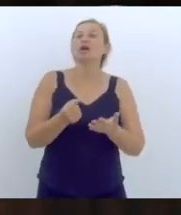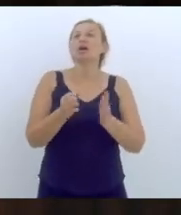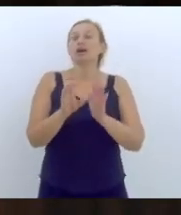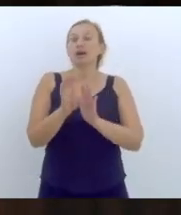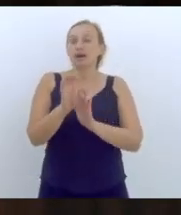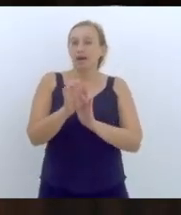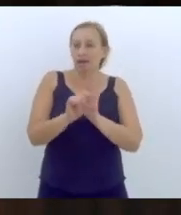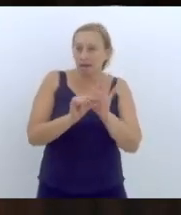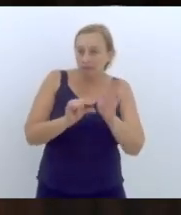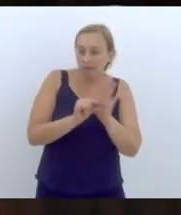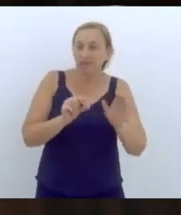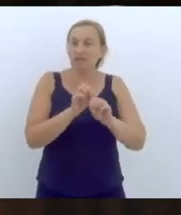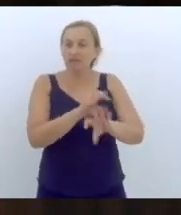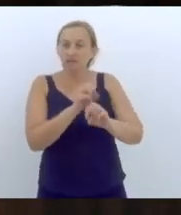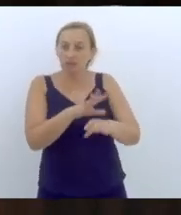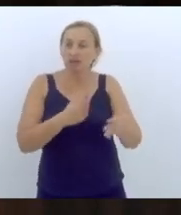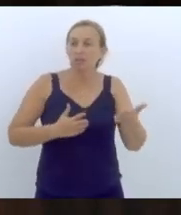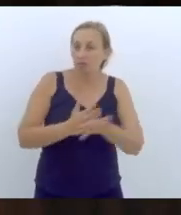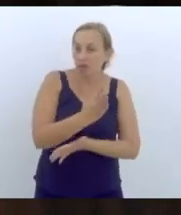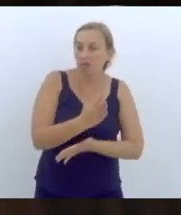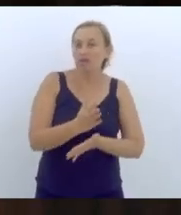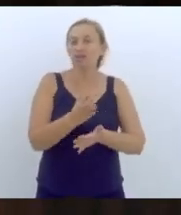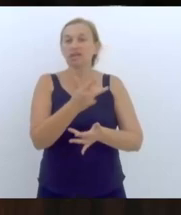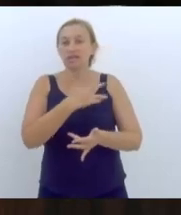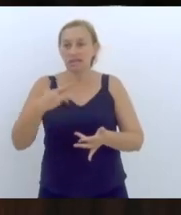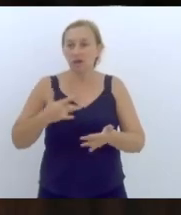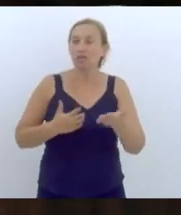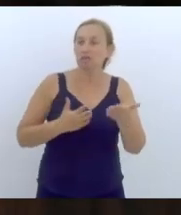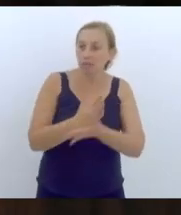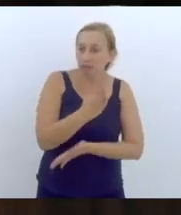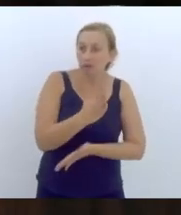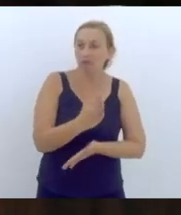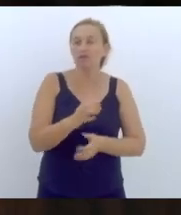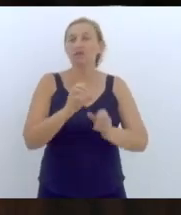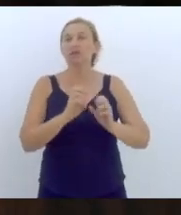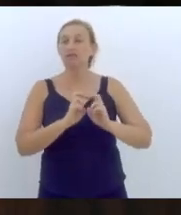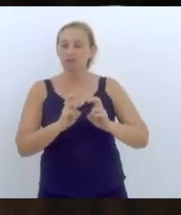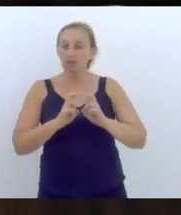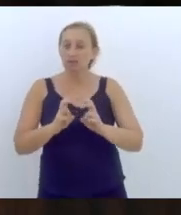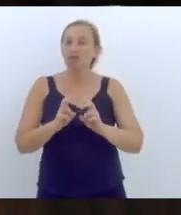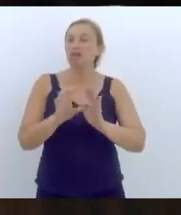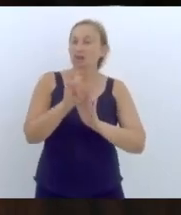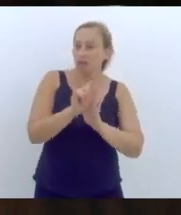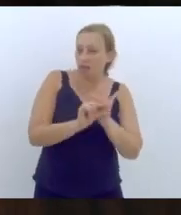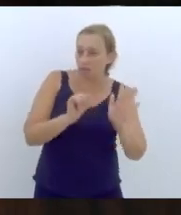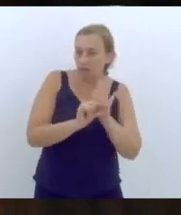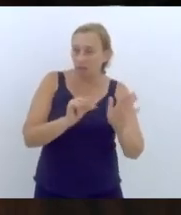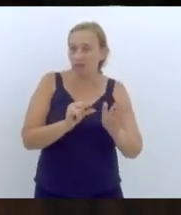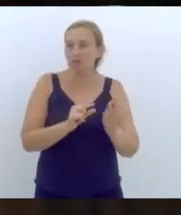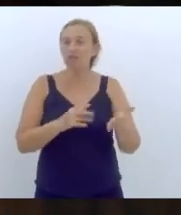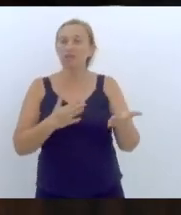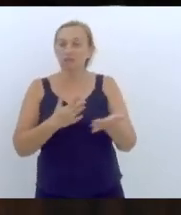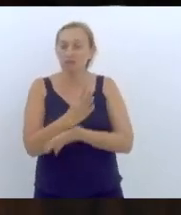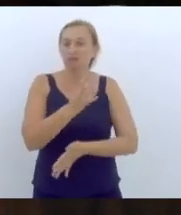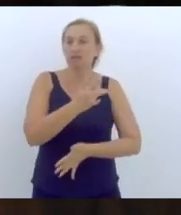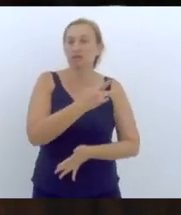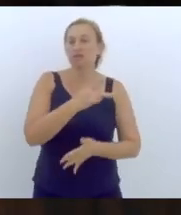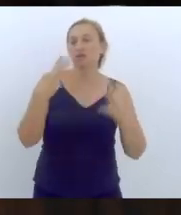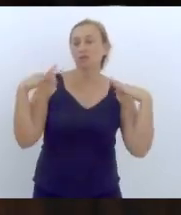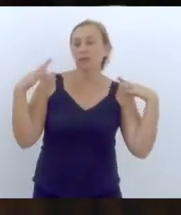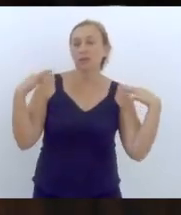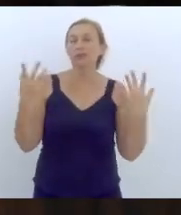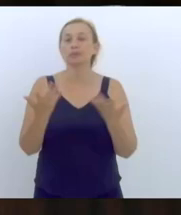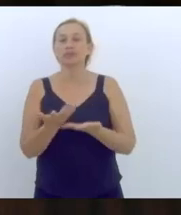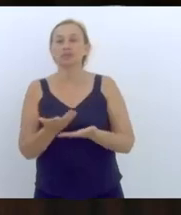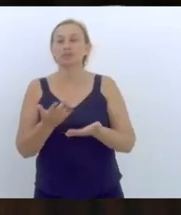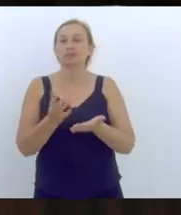Educação favorável, com emenda de Saúde favorável, com emenda de Transporte favorável, de Esporte e Lazer favorável, de Orçamento,